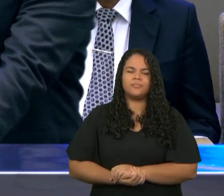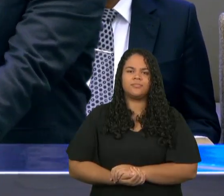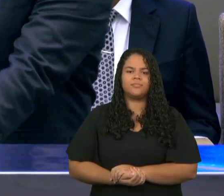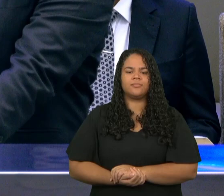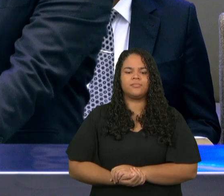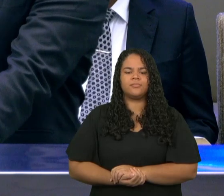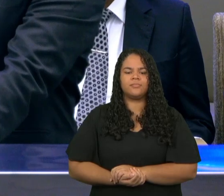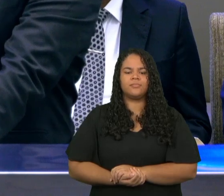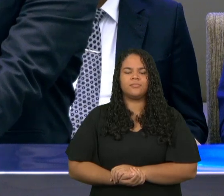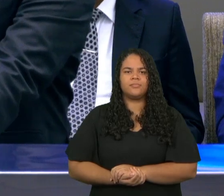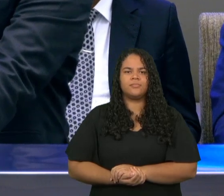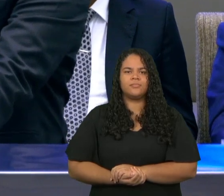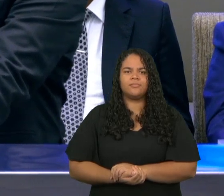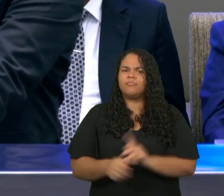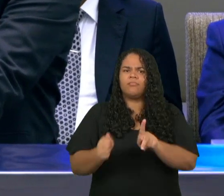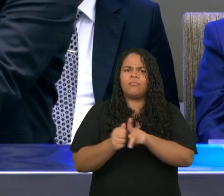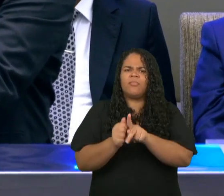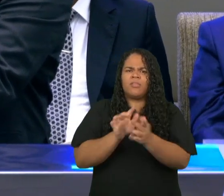eu não conheço ele?